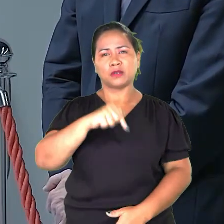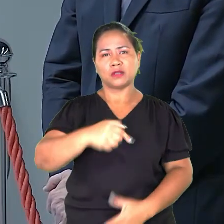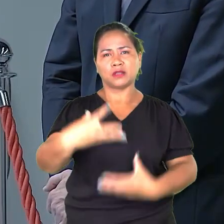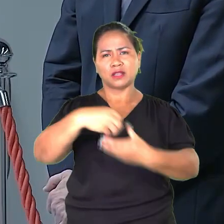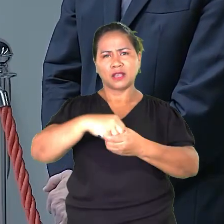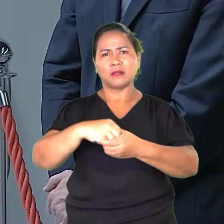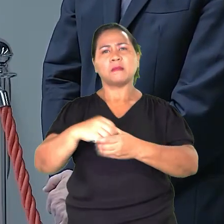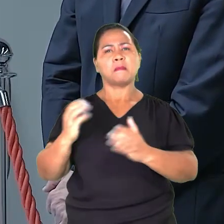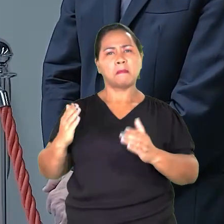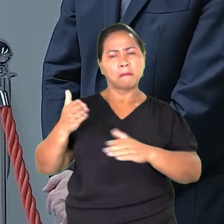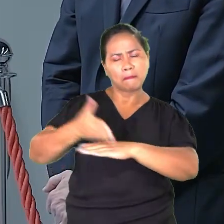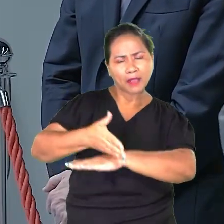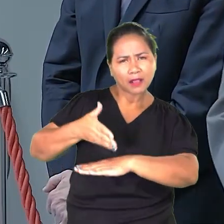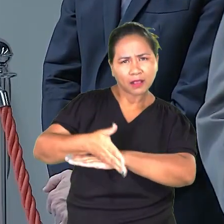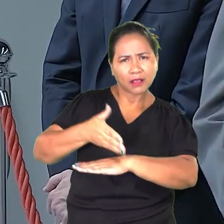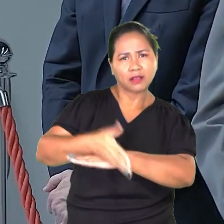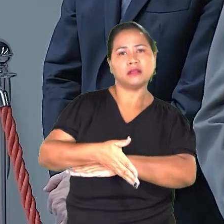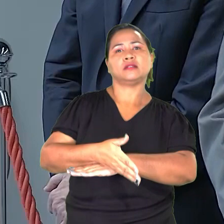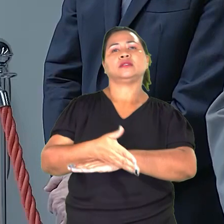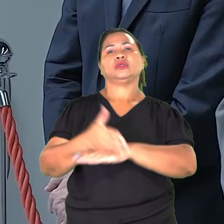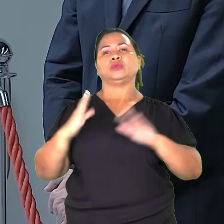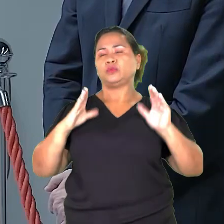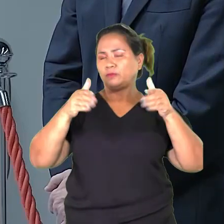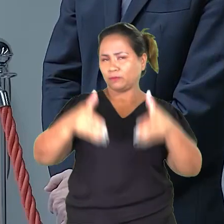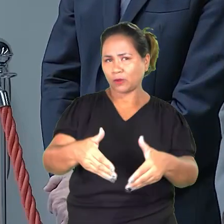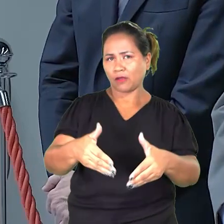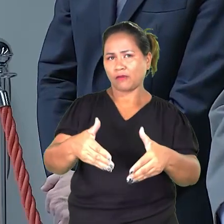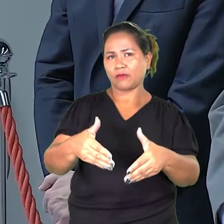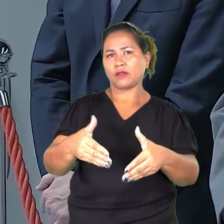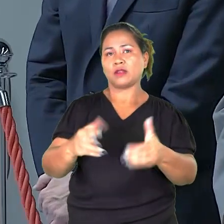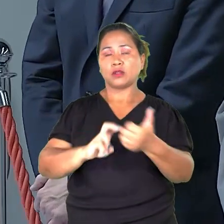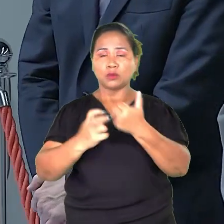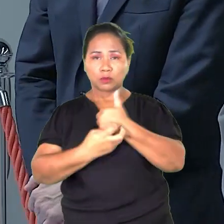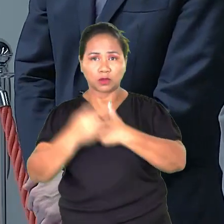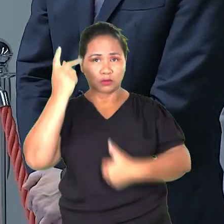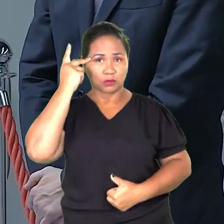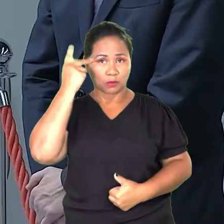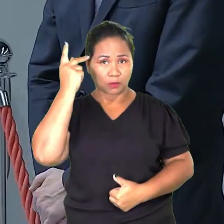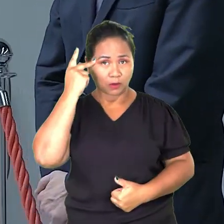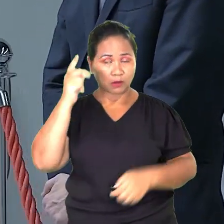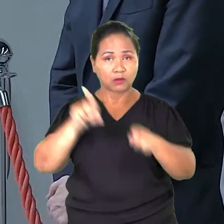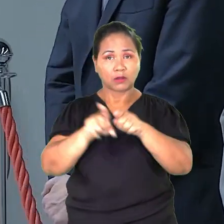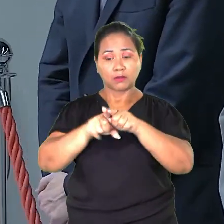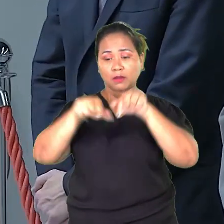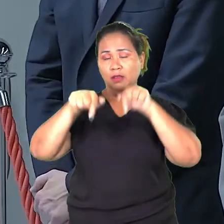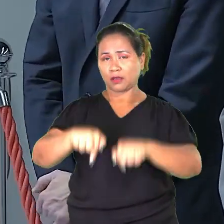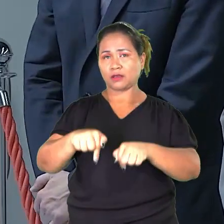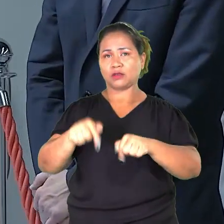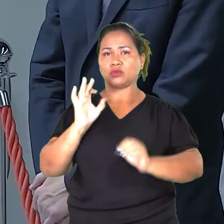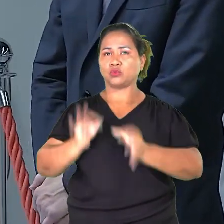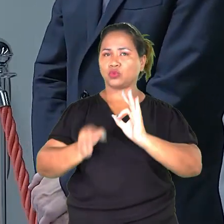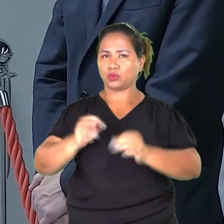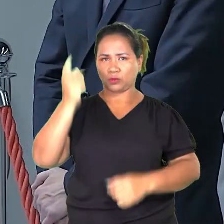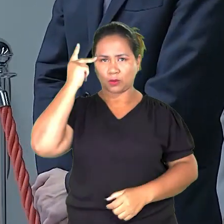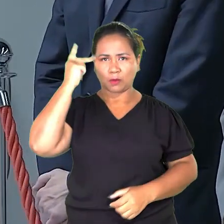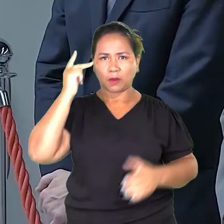atividades memorialísticas, tanto do Tribunal de Justiça do Estado de São Paulo, quanto desta Corte Eleitoral